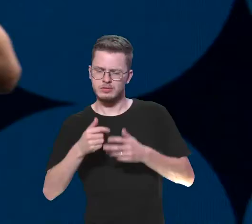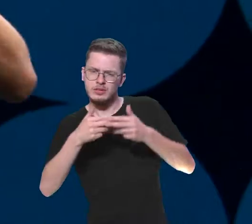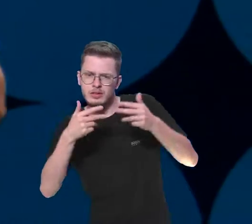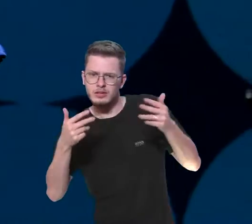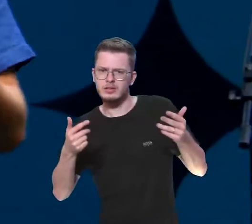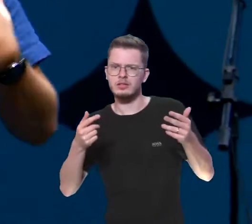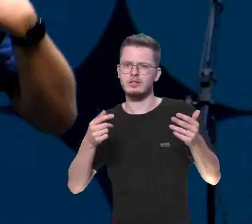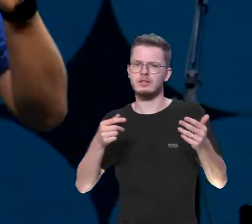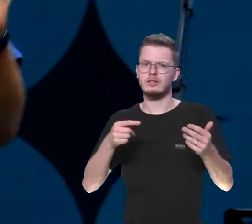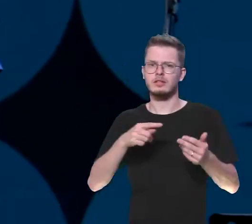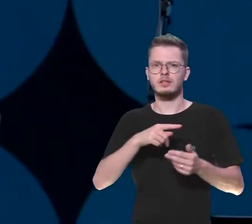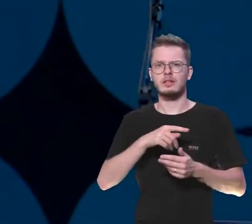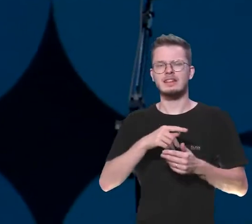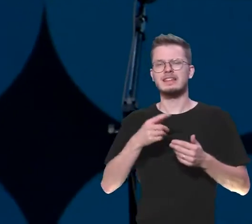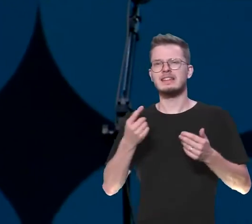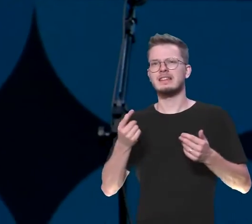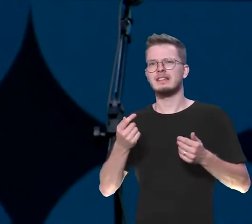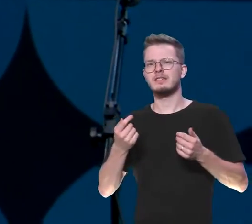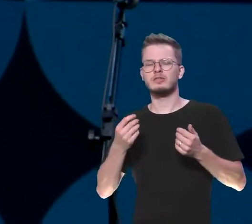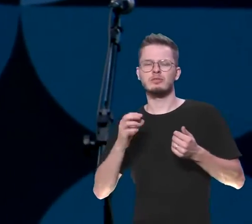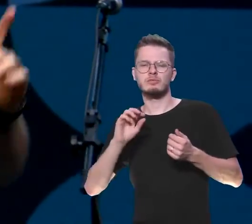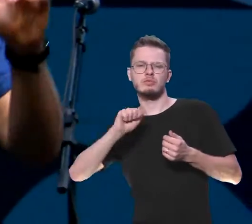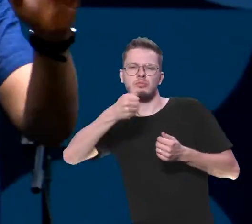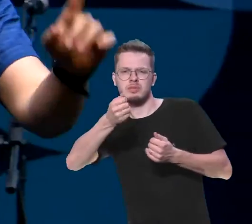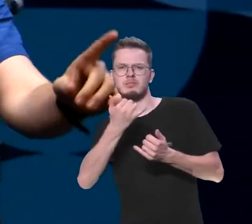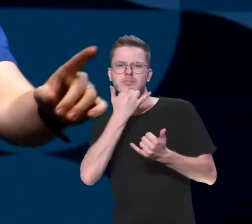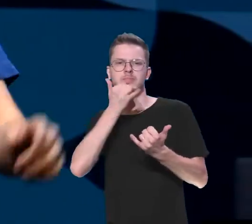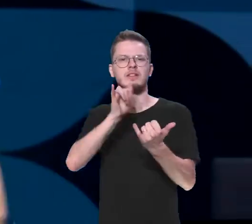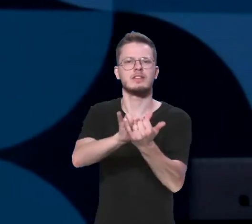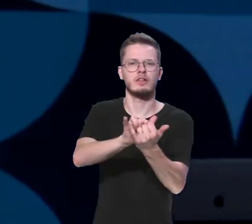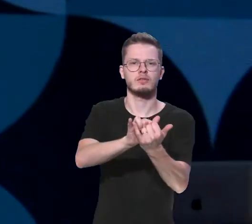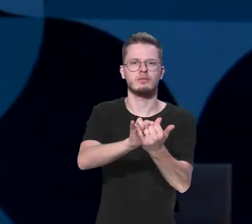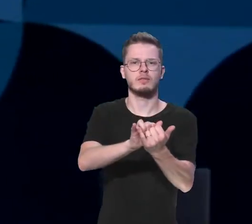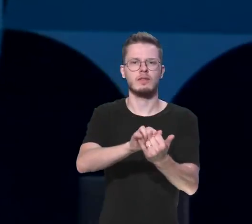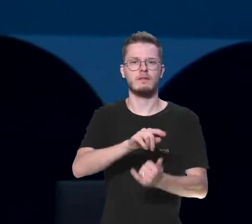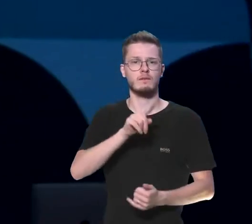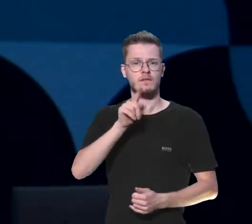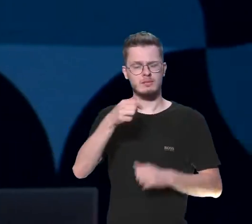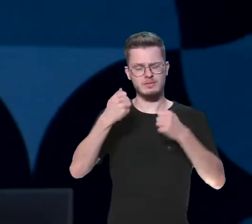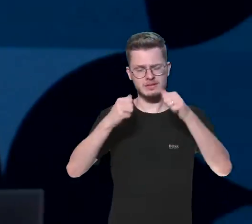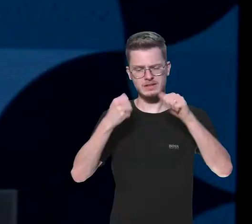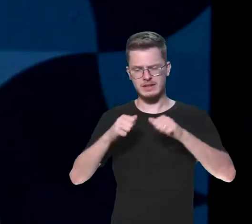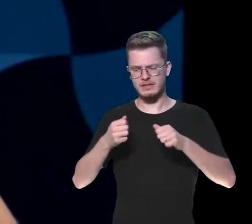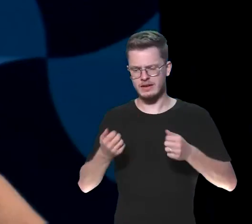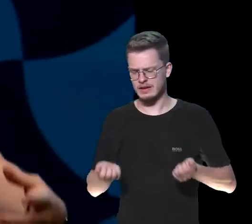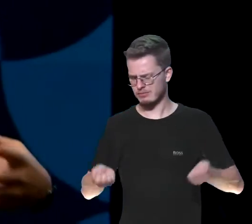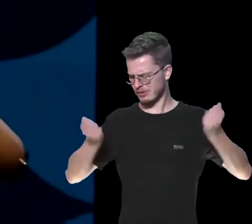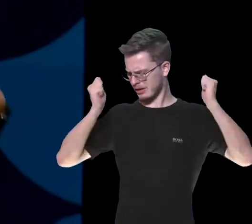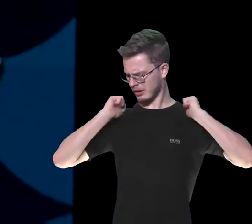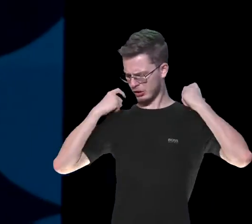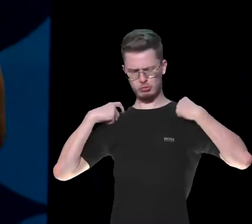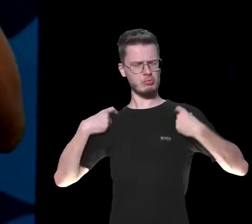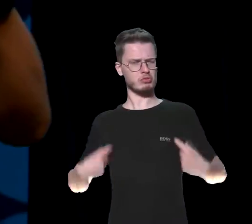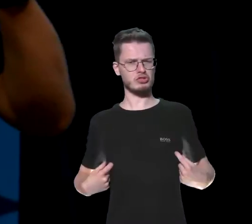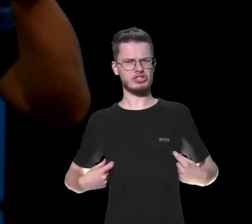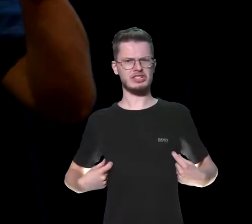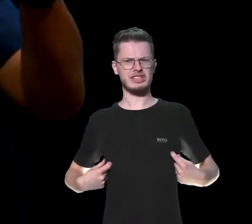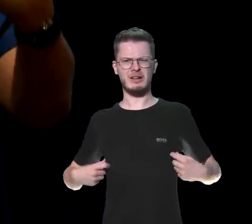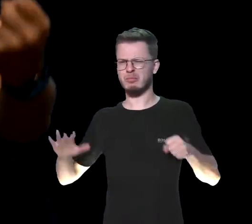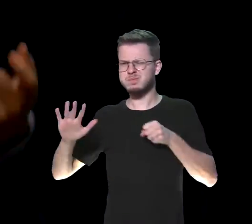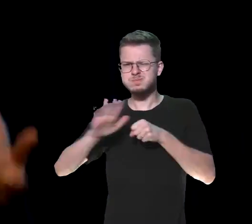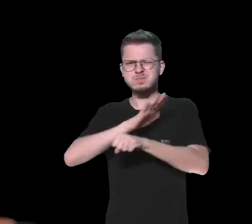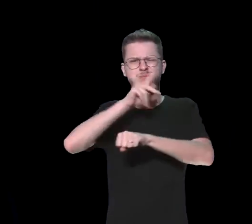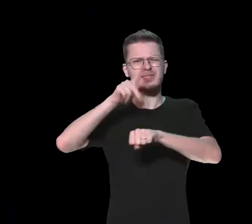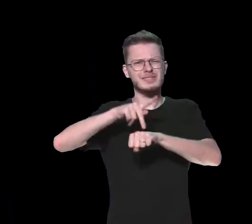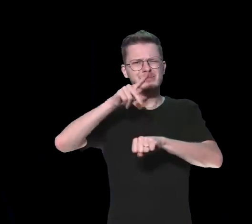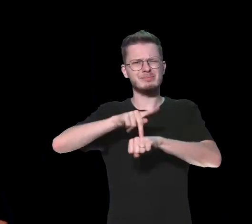inteiros carregando uma mochila com pedras. Você tinha que dar nome para essas pedras. E tinha um culto que você ia e você